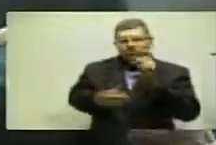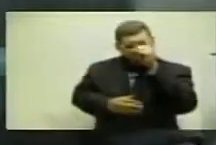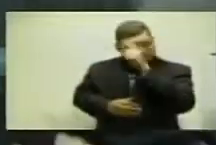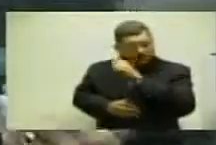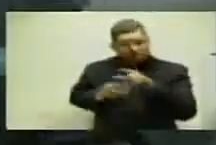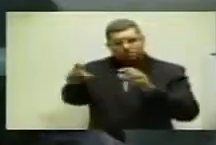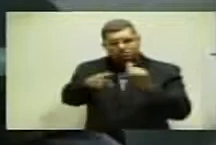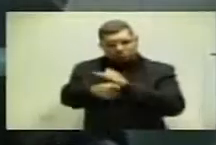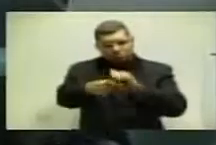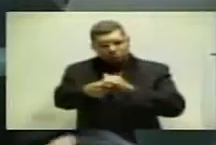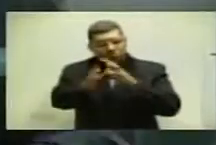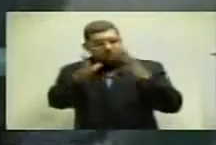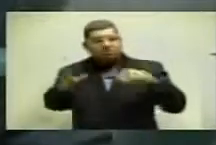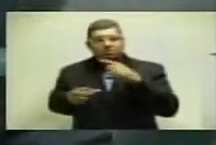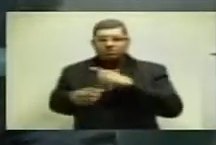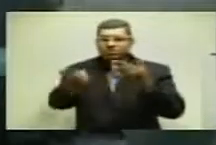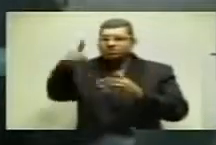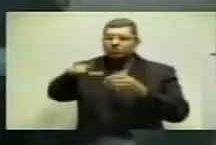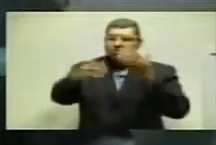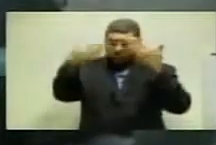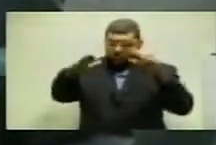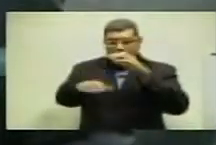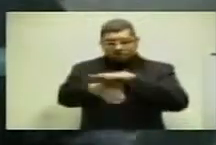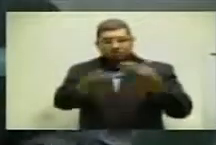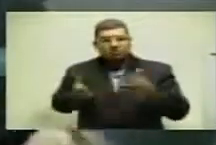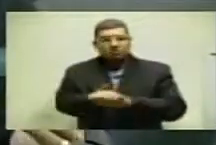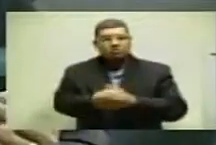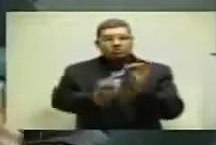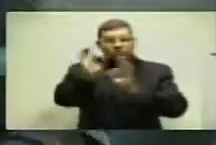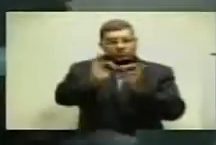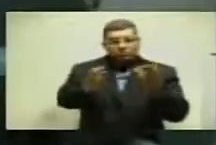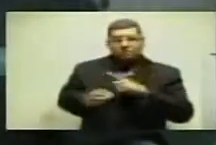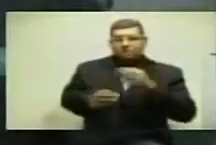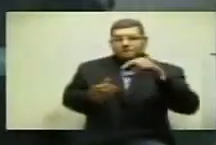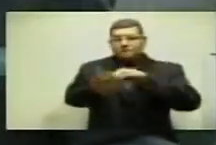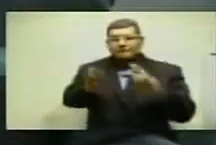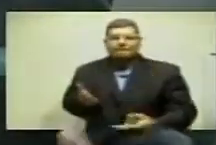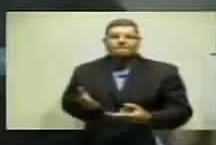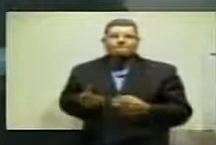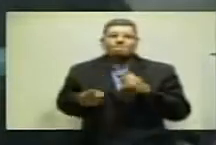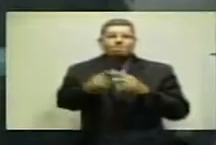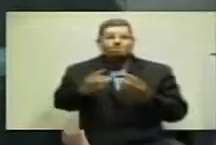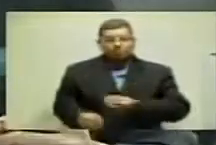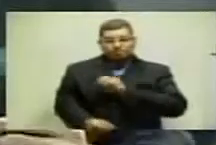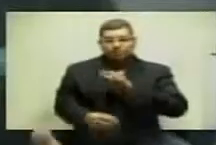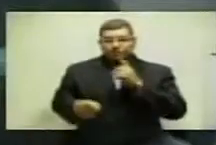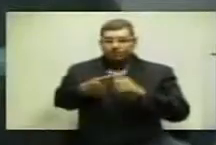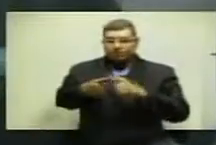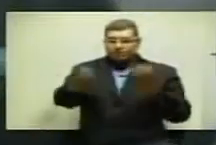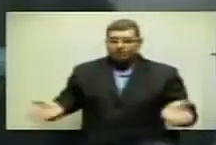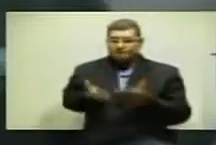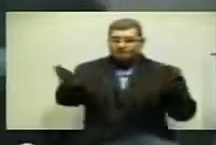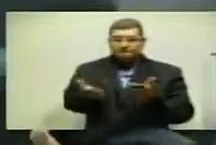dificuldades logísticas distintas que nós temos de outras praças brasileiras, o modelo Zona Franca cai por terra. Ele sobrevive por conta de